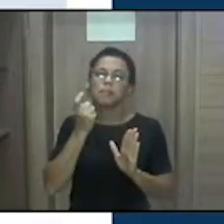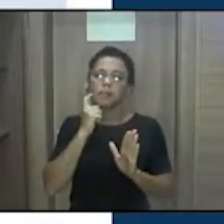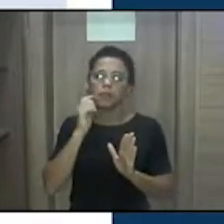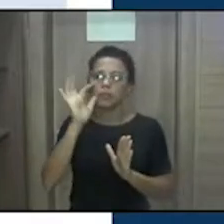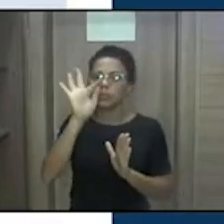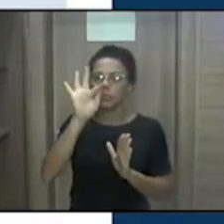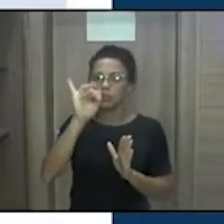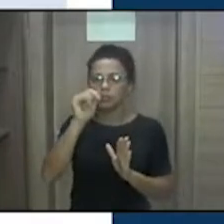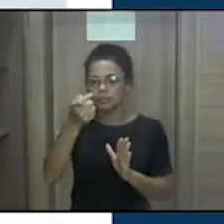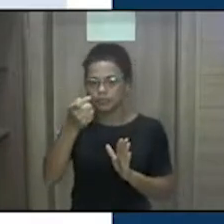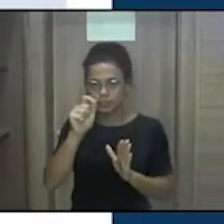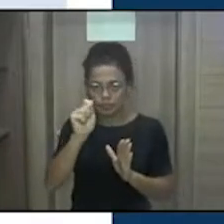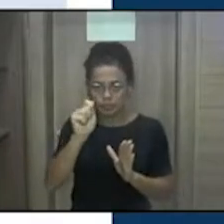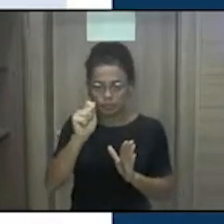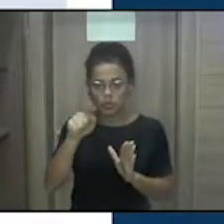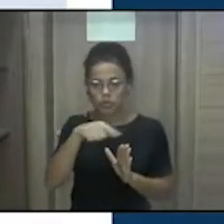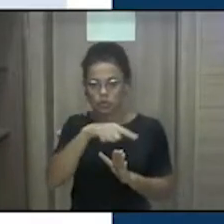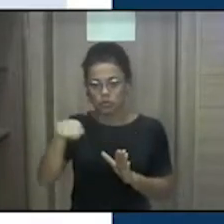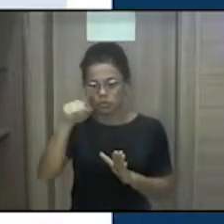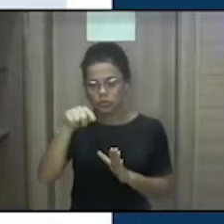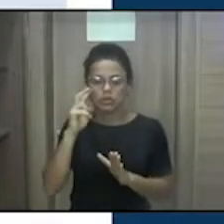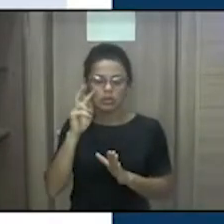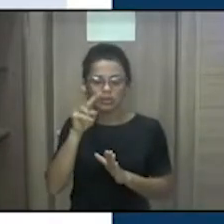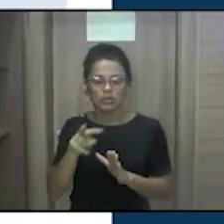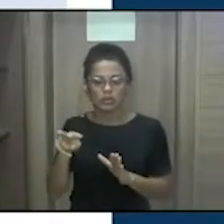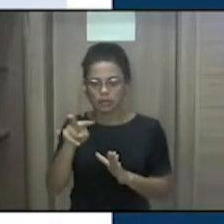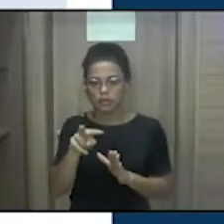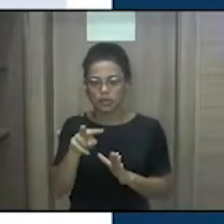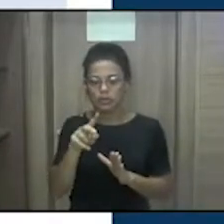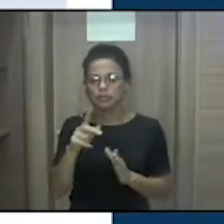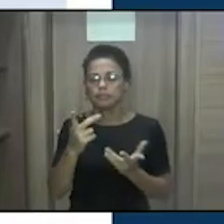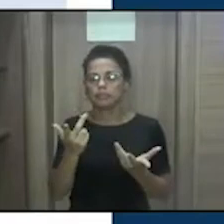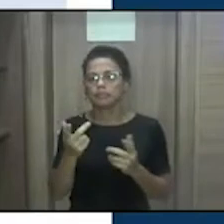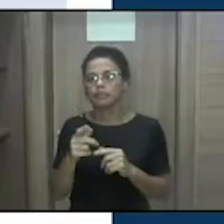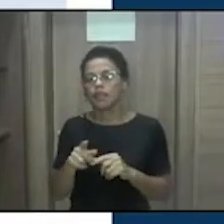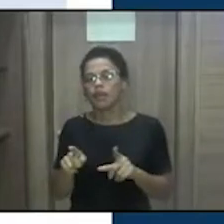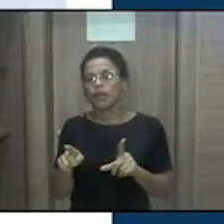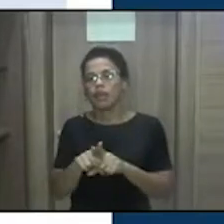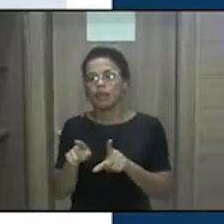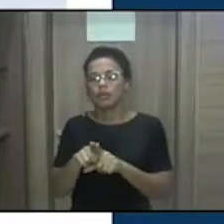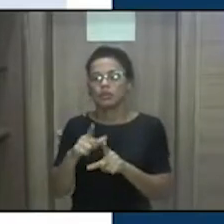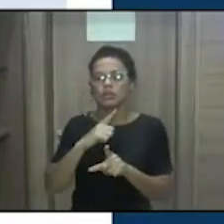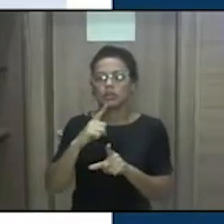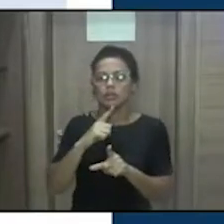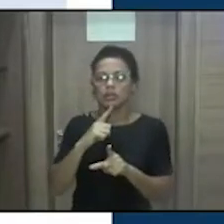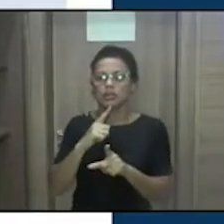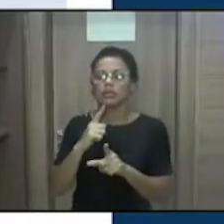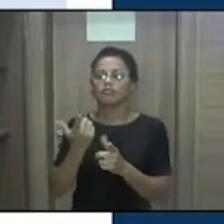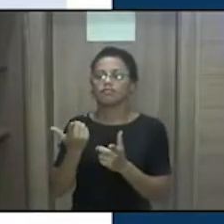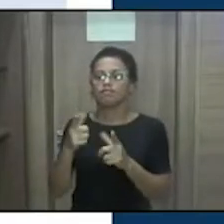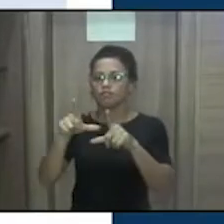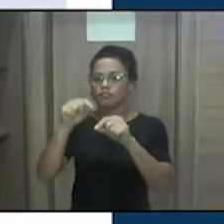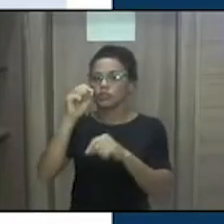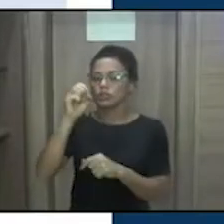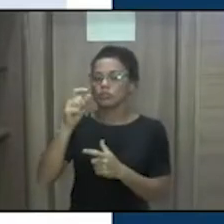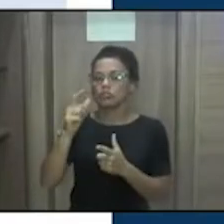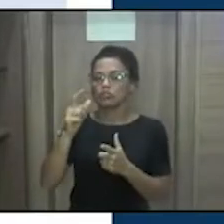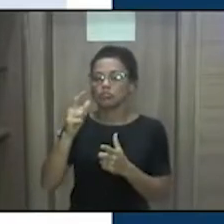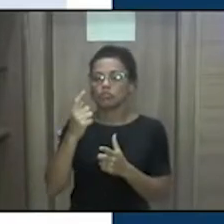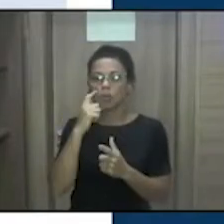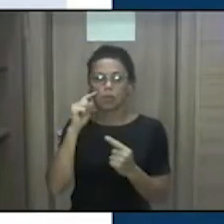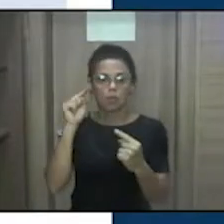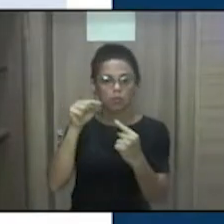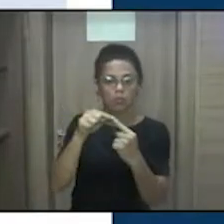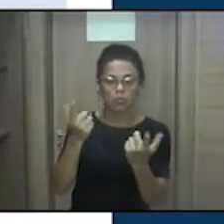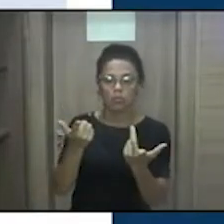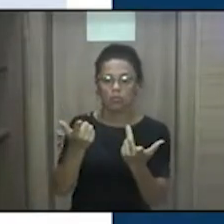Vocês viram que uma análise de trajetória de mutilação vai apontar realmente para quando